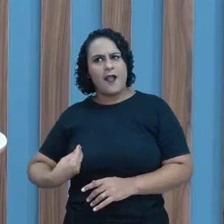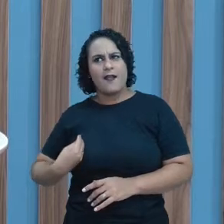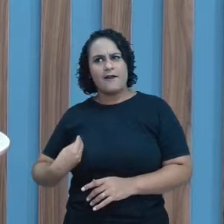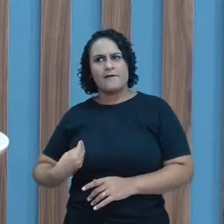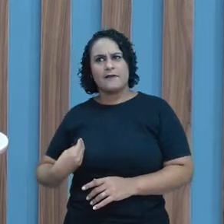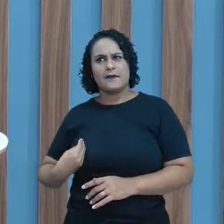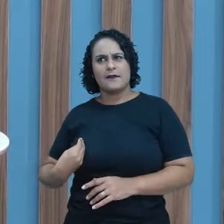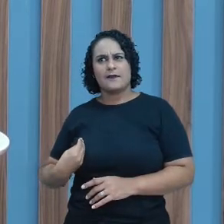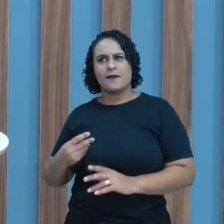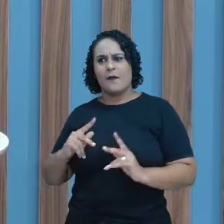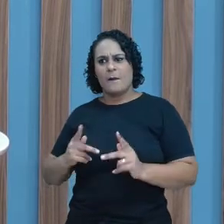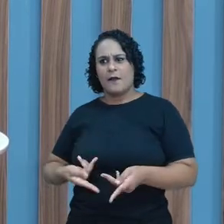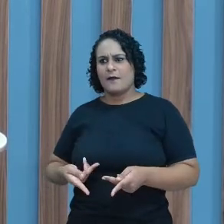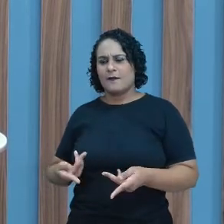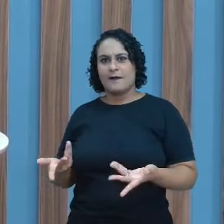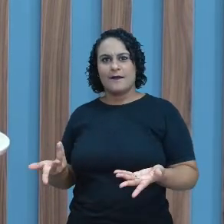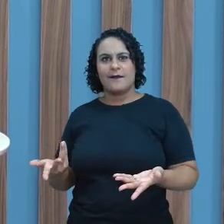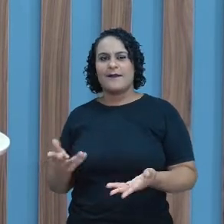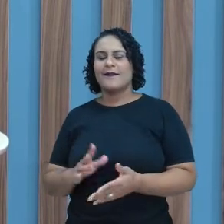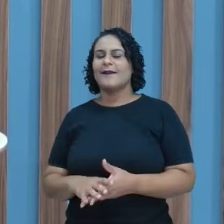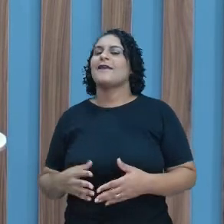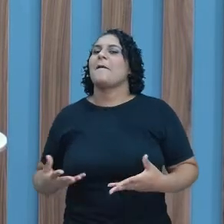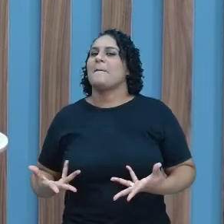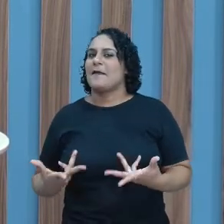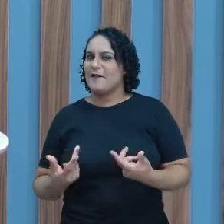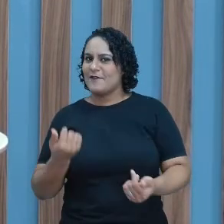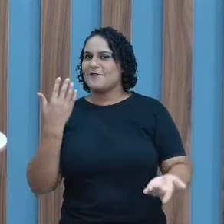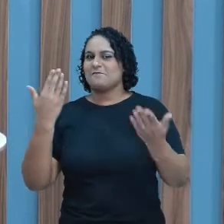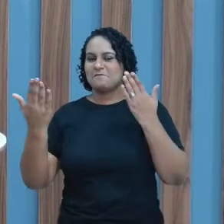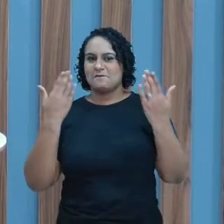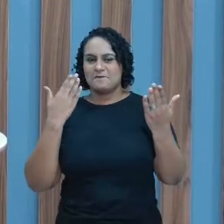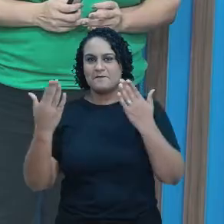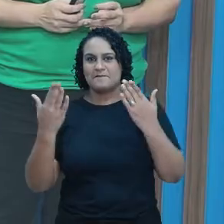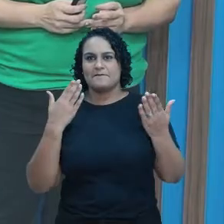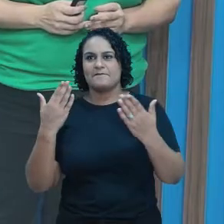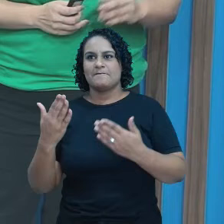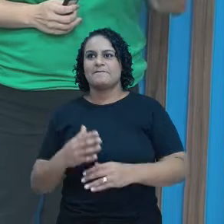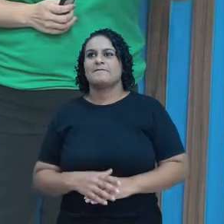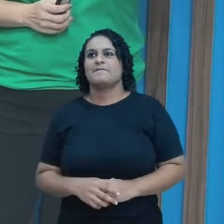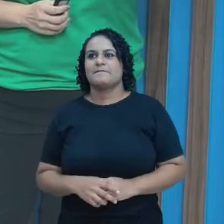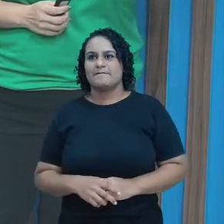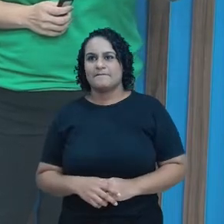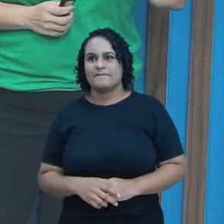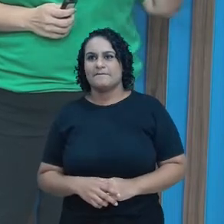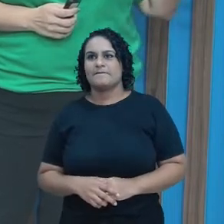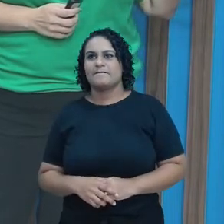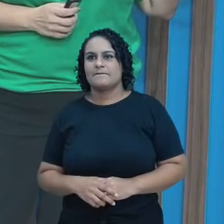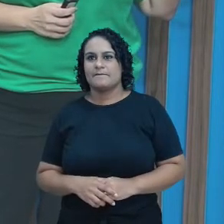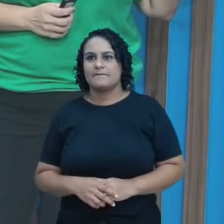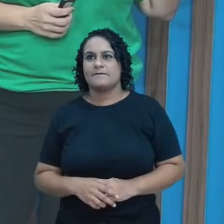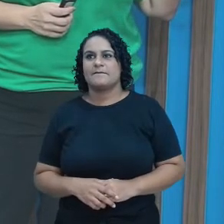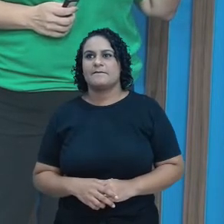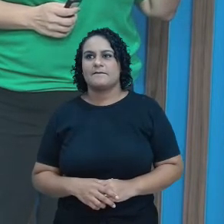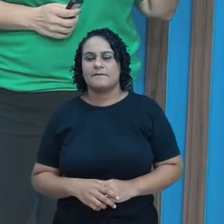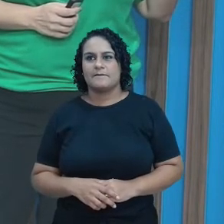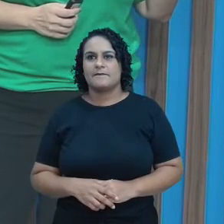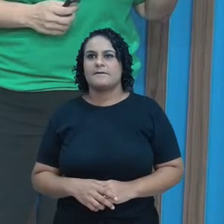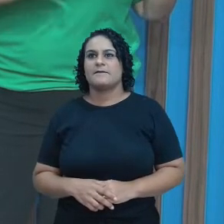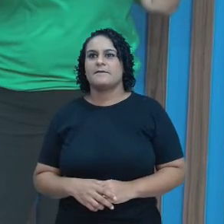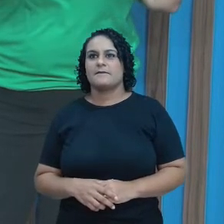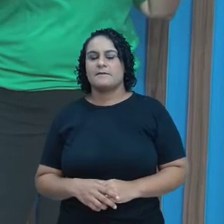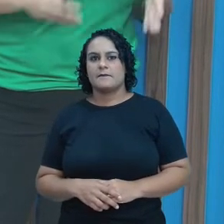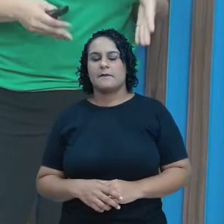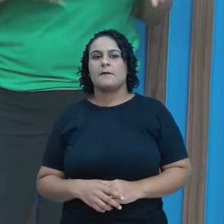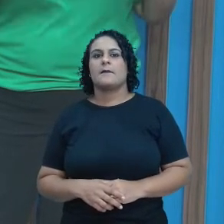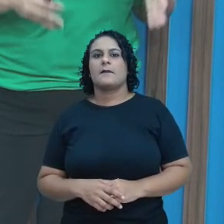gente acha assim mais fantástico ainda essa comparação. Você piscou, o tempo da gente piscar o olho é o tempo